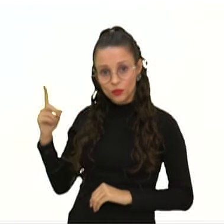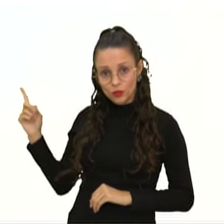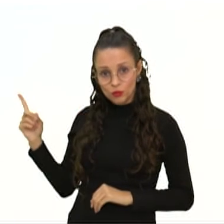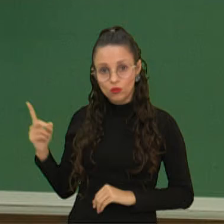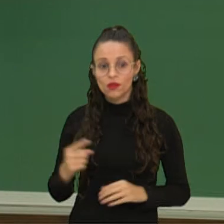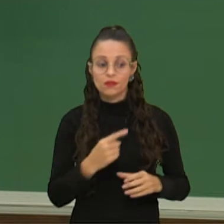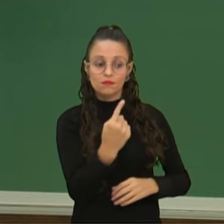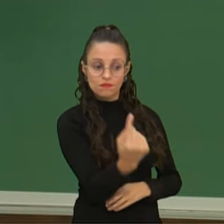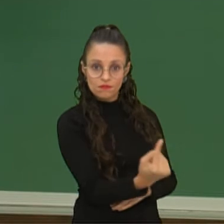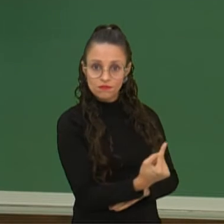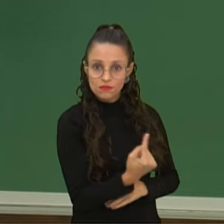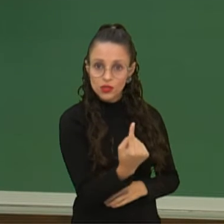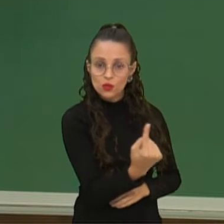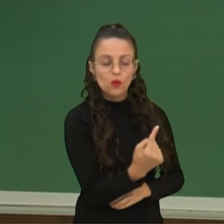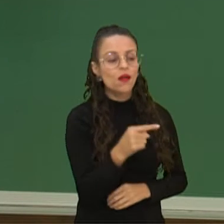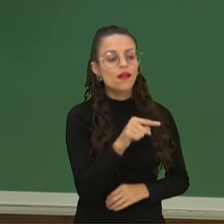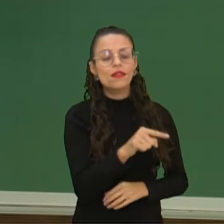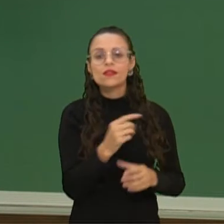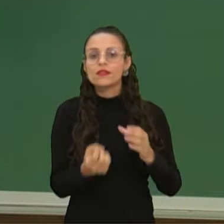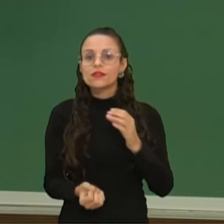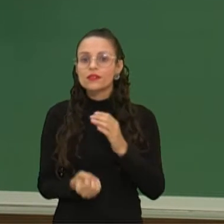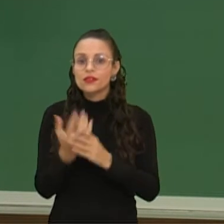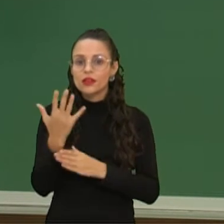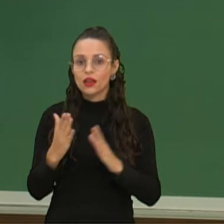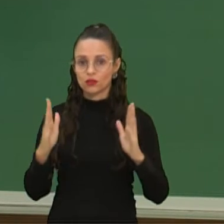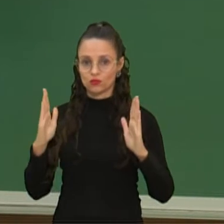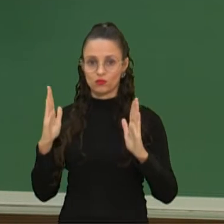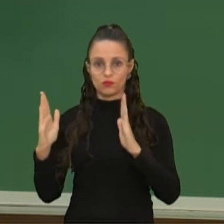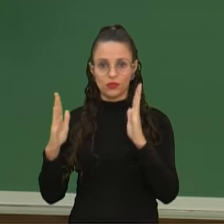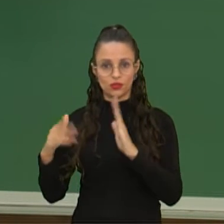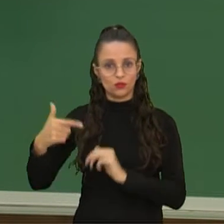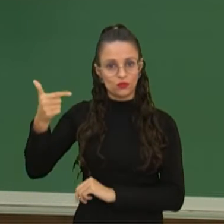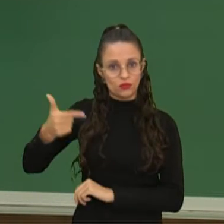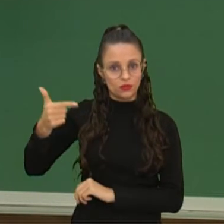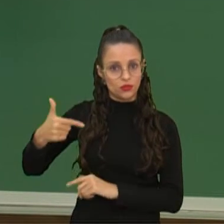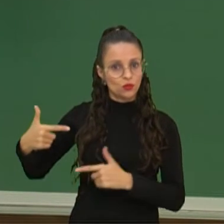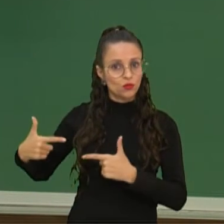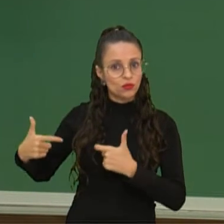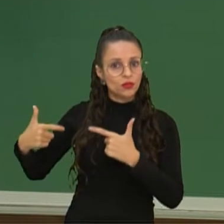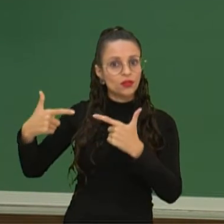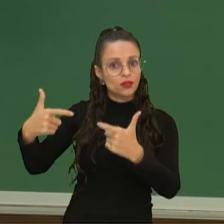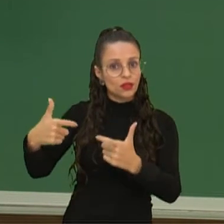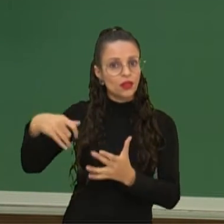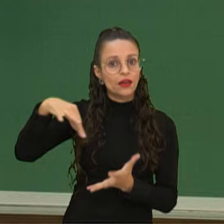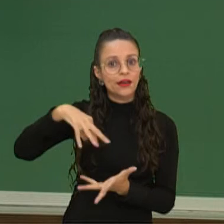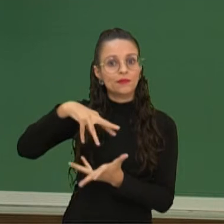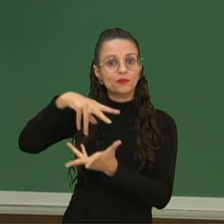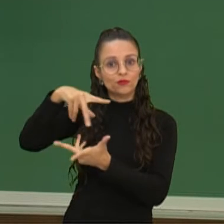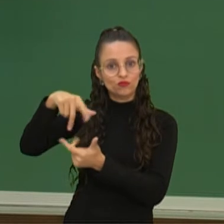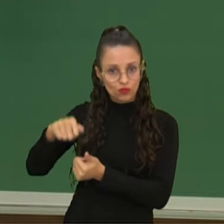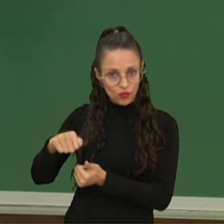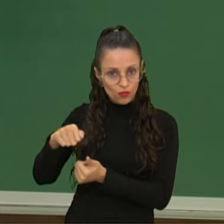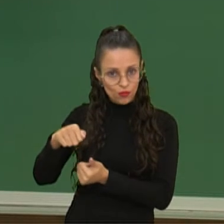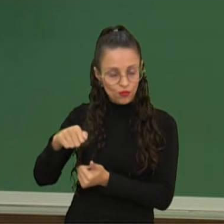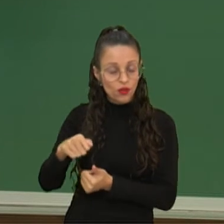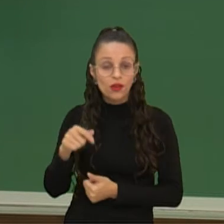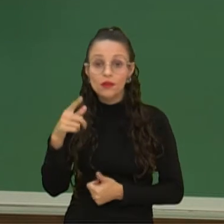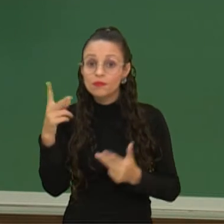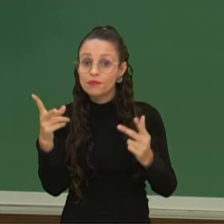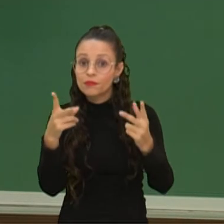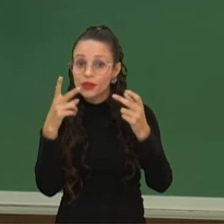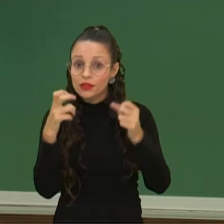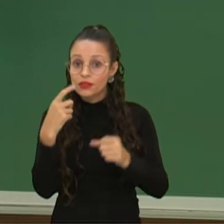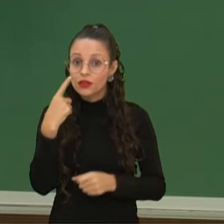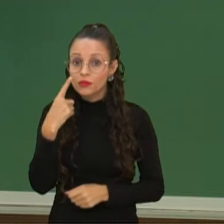forno micro-ondas ele foi criado durante a Segunda Guerra Mundial, tá? Então aqui, reparem que